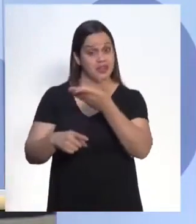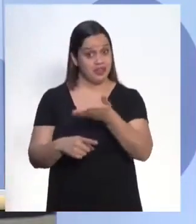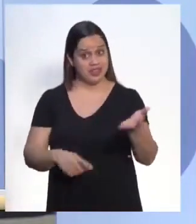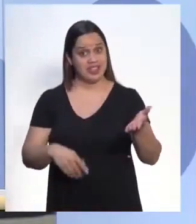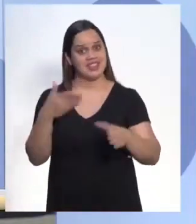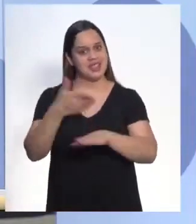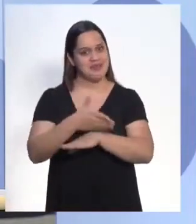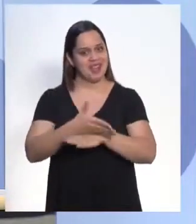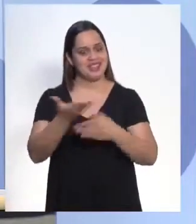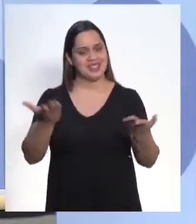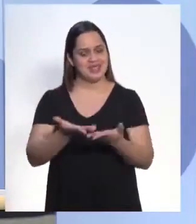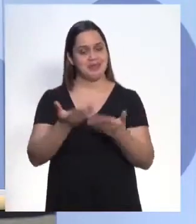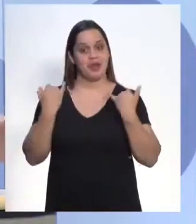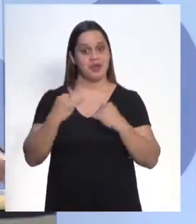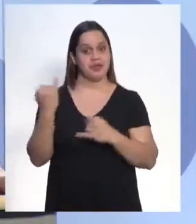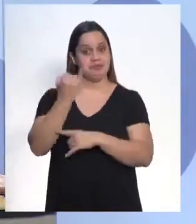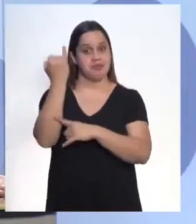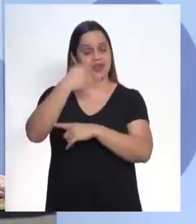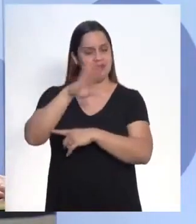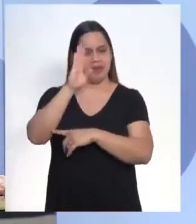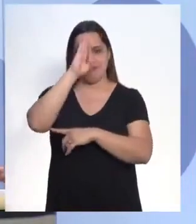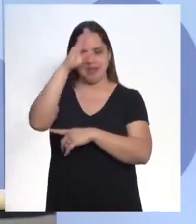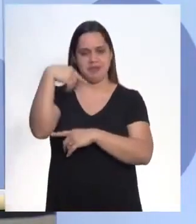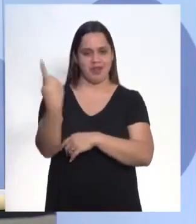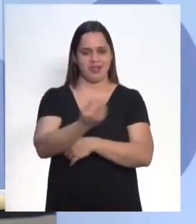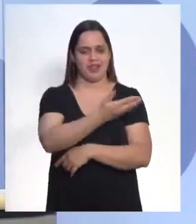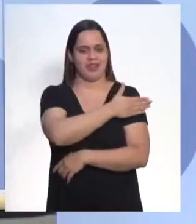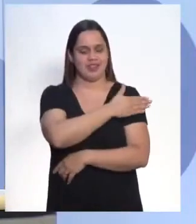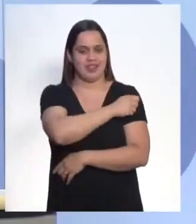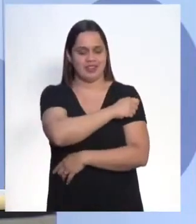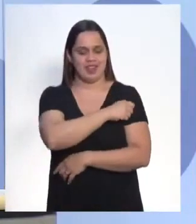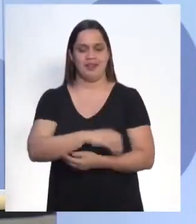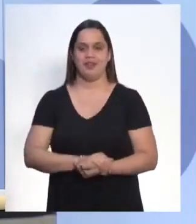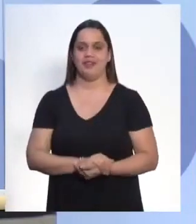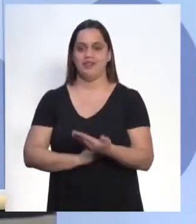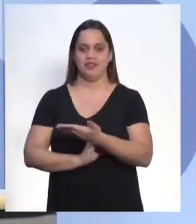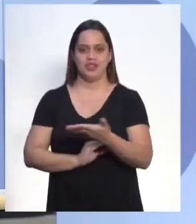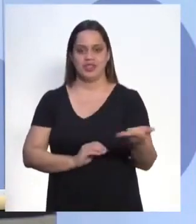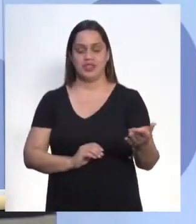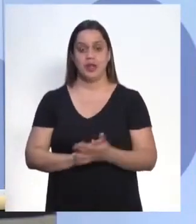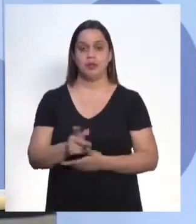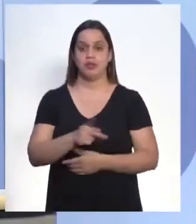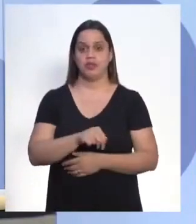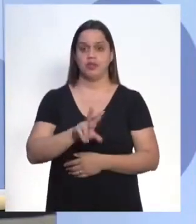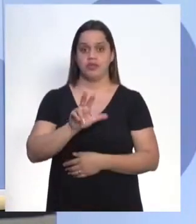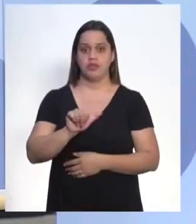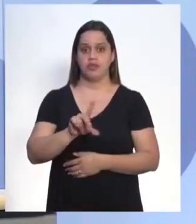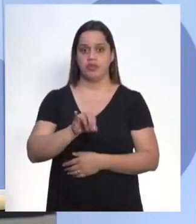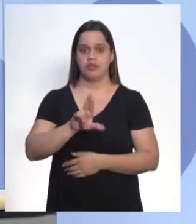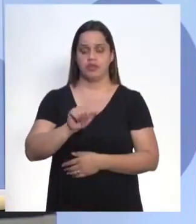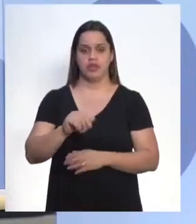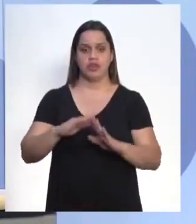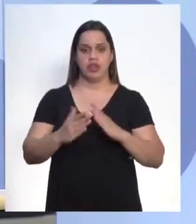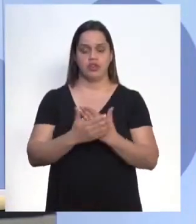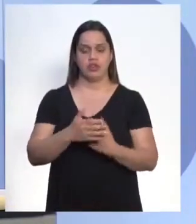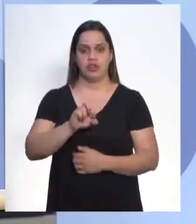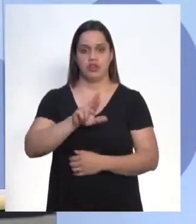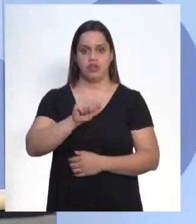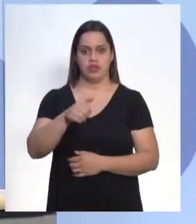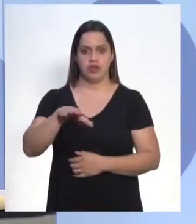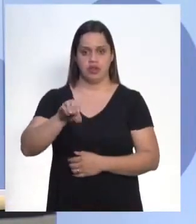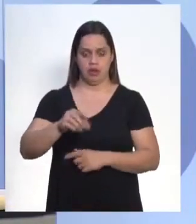fazem parte da nossa aula são os atores principais da nossa aula, né? Então, vamos lá. Professor Valdir, da Escola Erasmo Batista